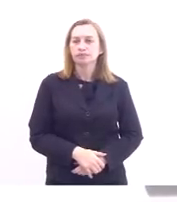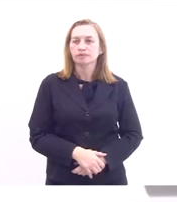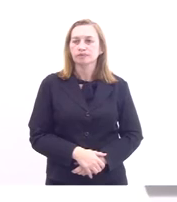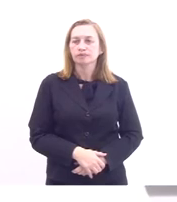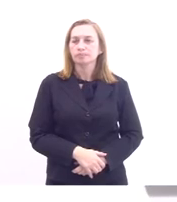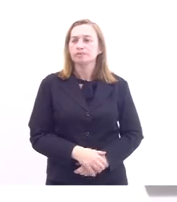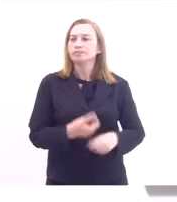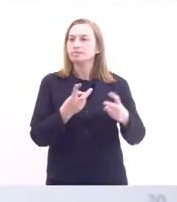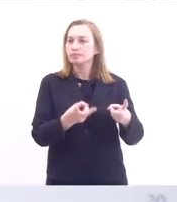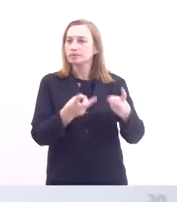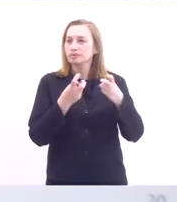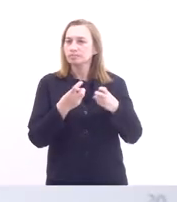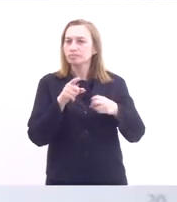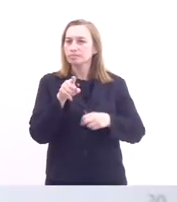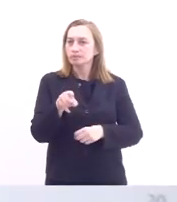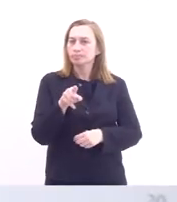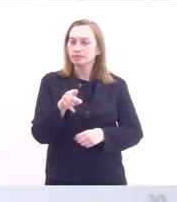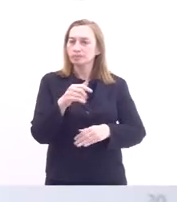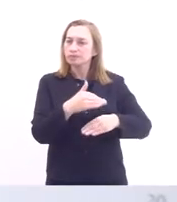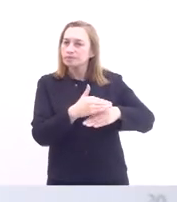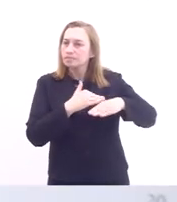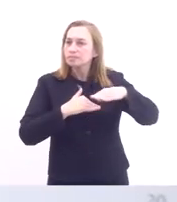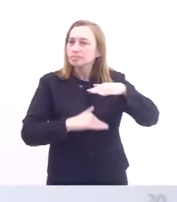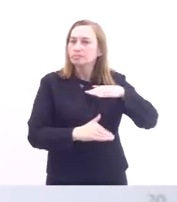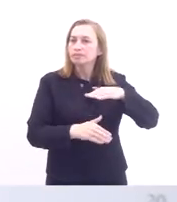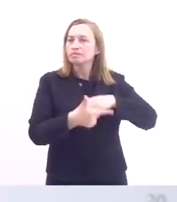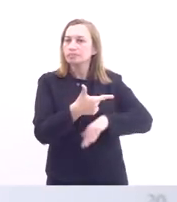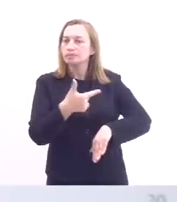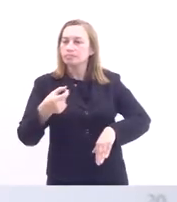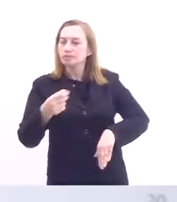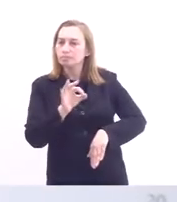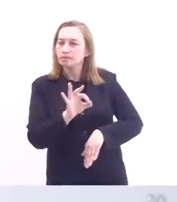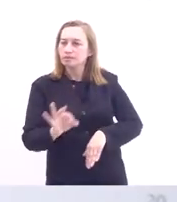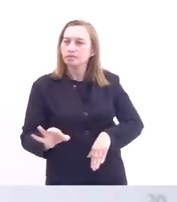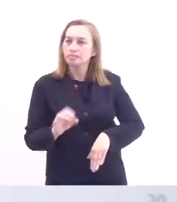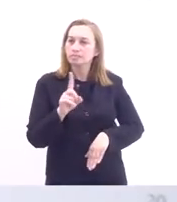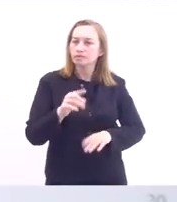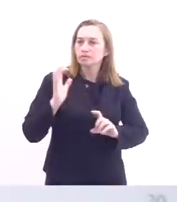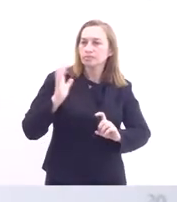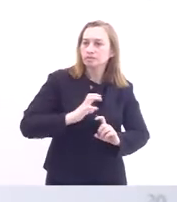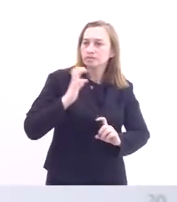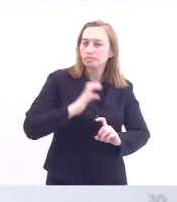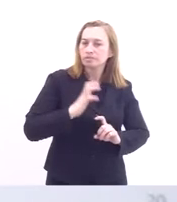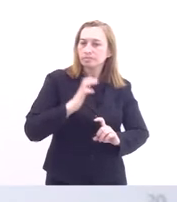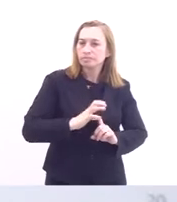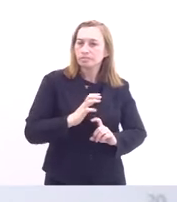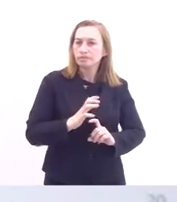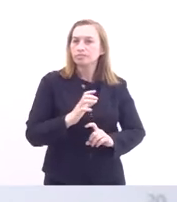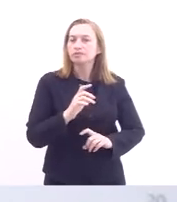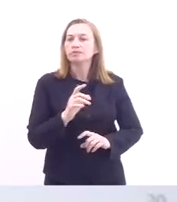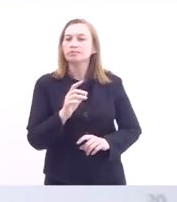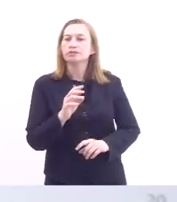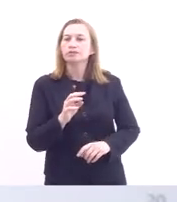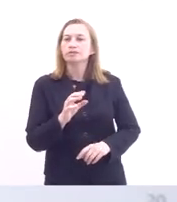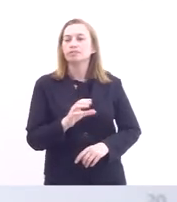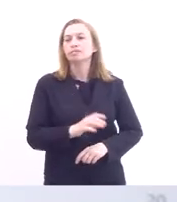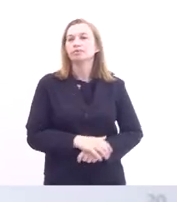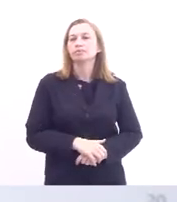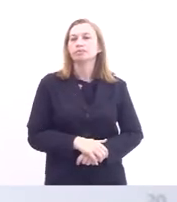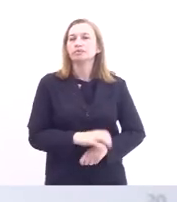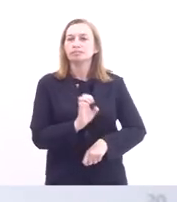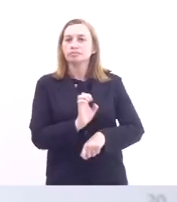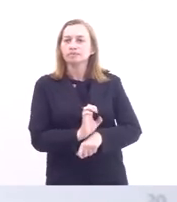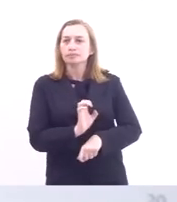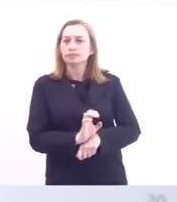a gente observa que esse patamar abaixo dos 200% é muito influenciado pela receita corrente líquida do Estado, que